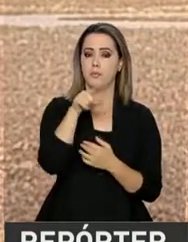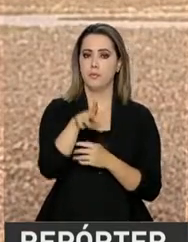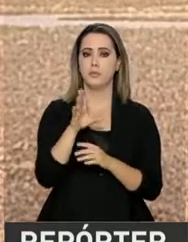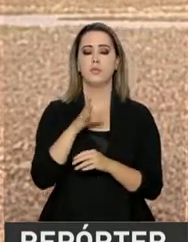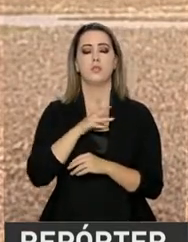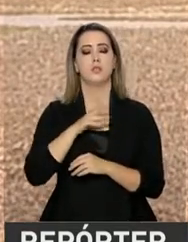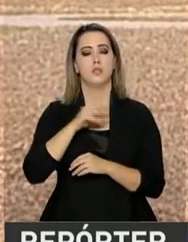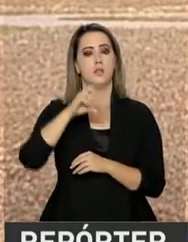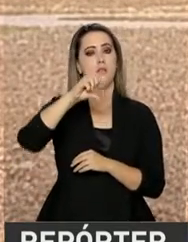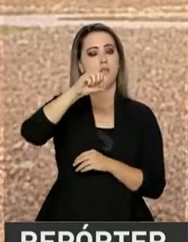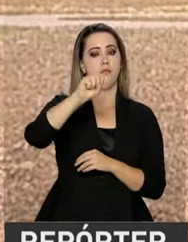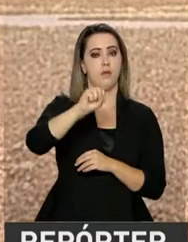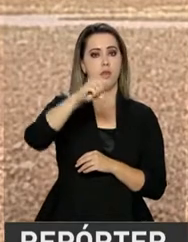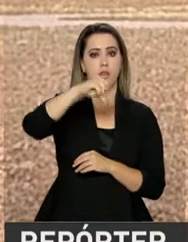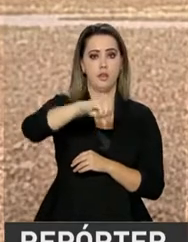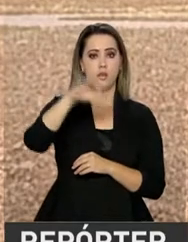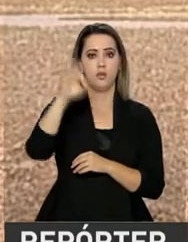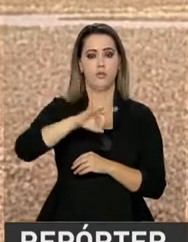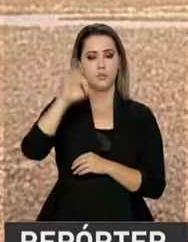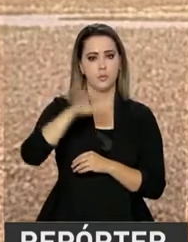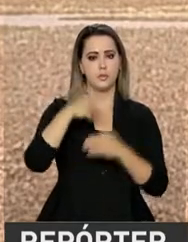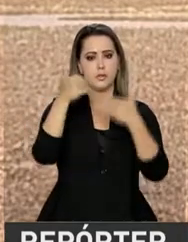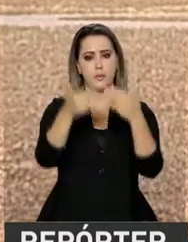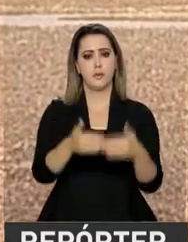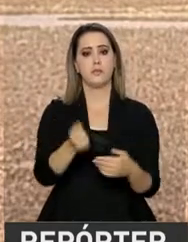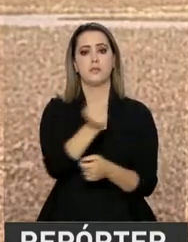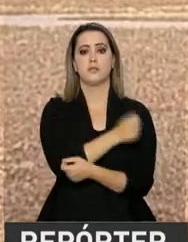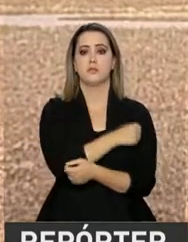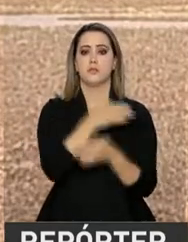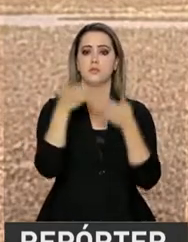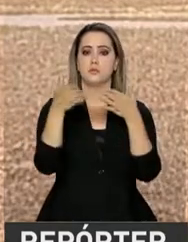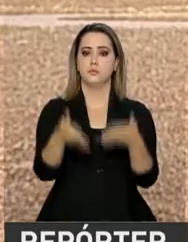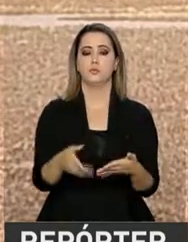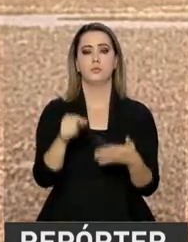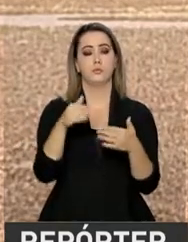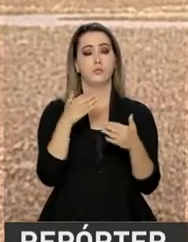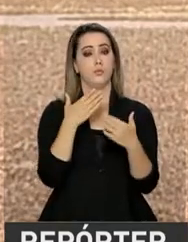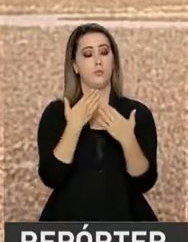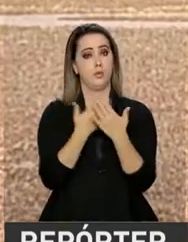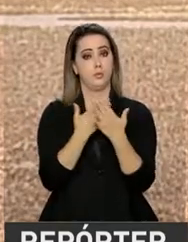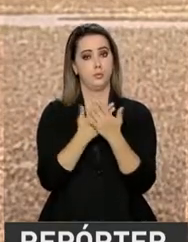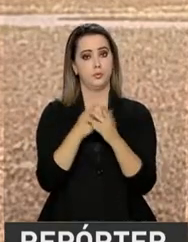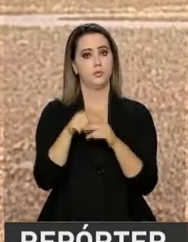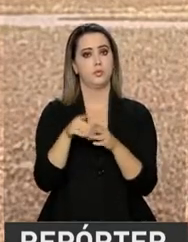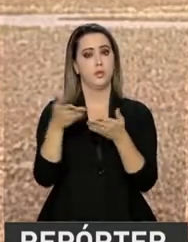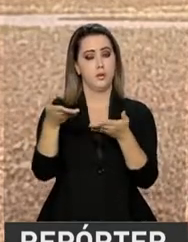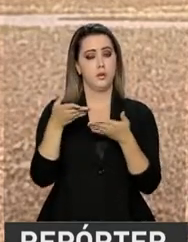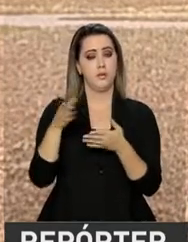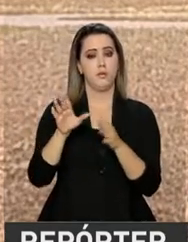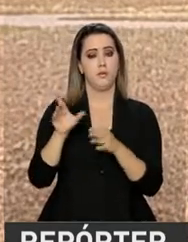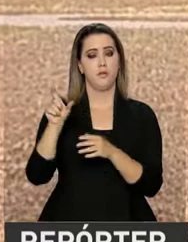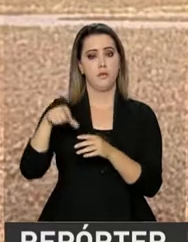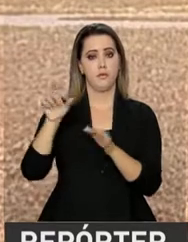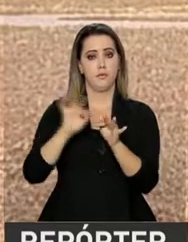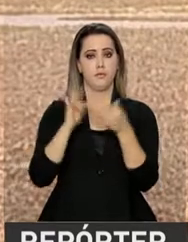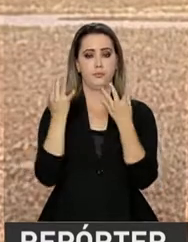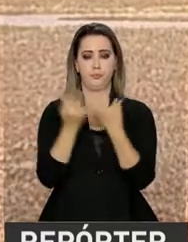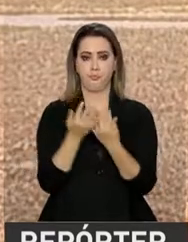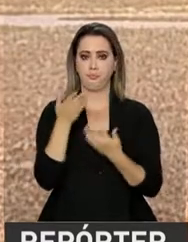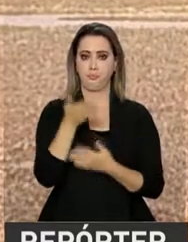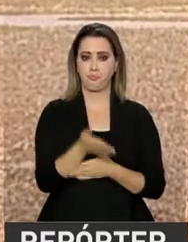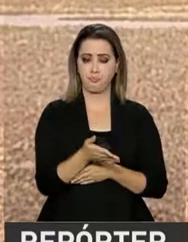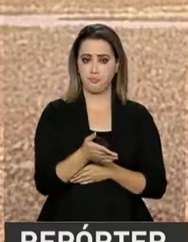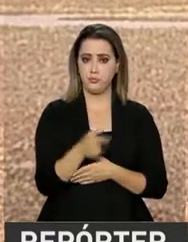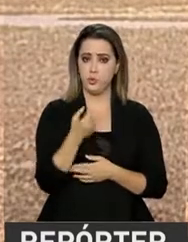de 89% da presença de alunos em salas de aula provindos do bolsa família para os números